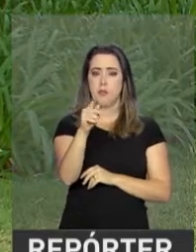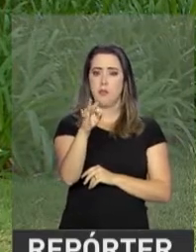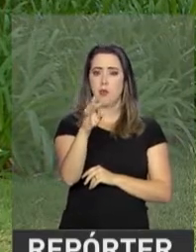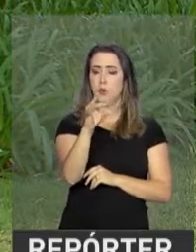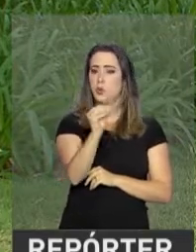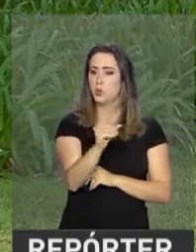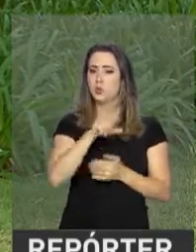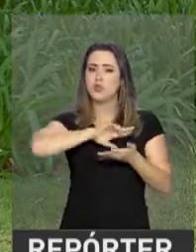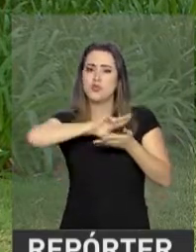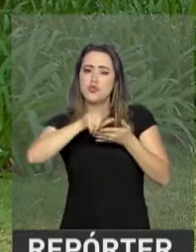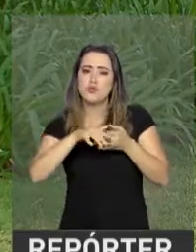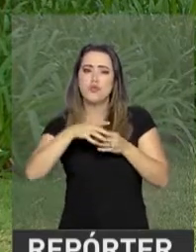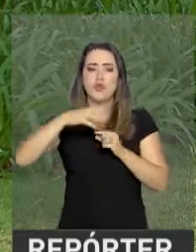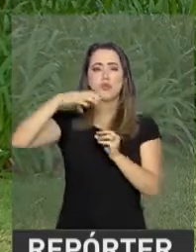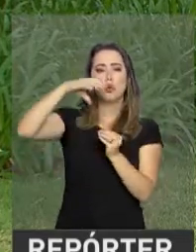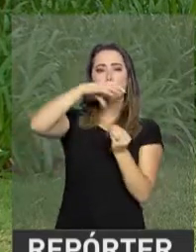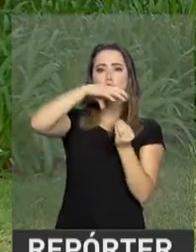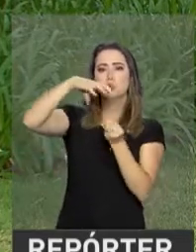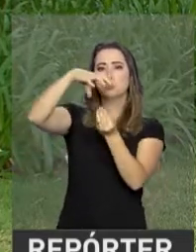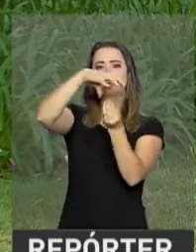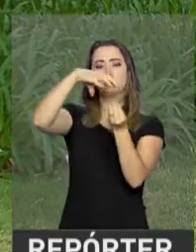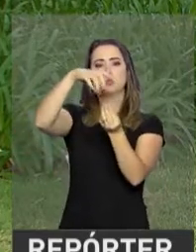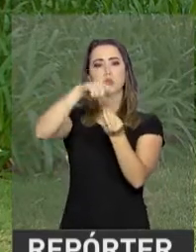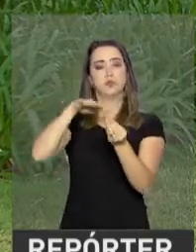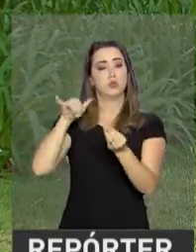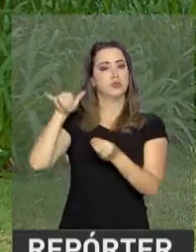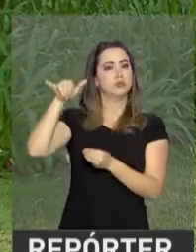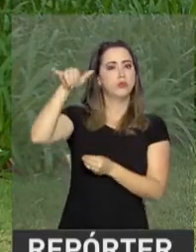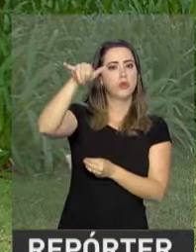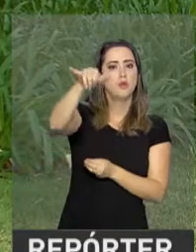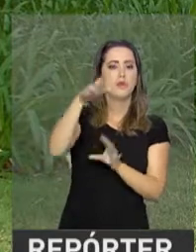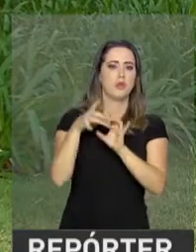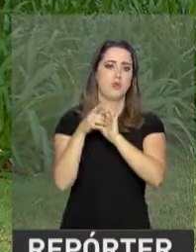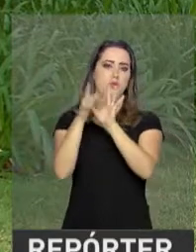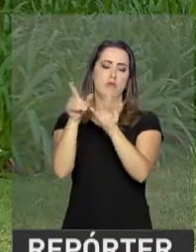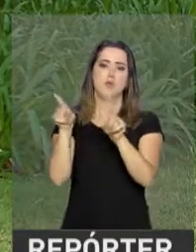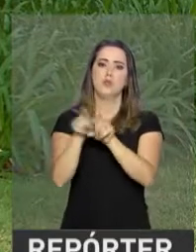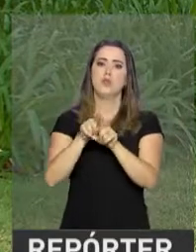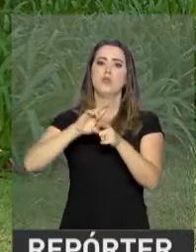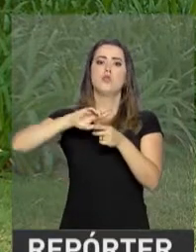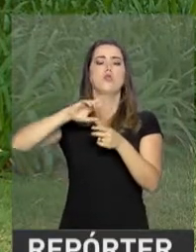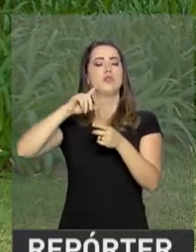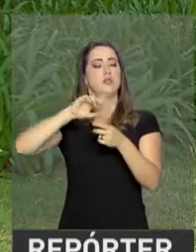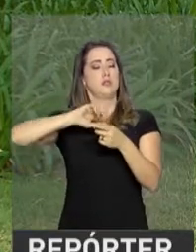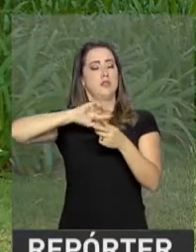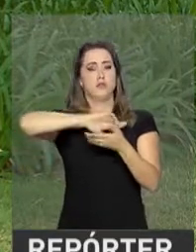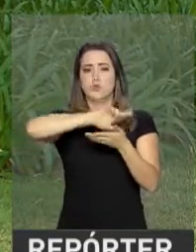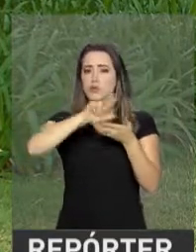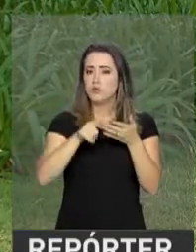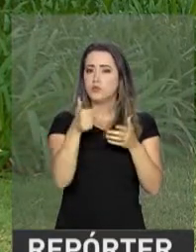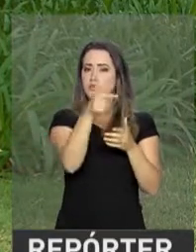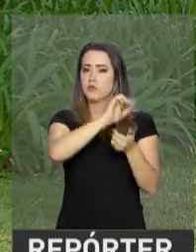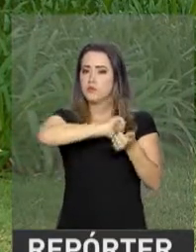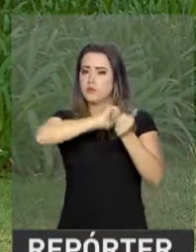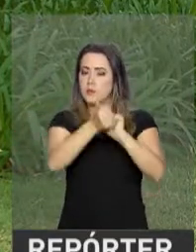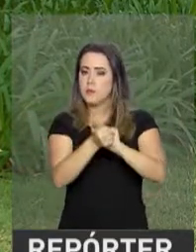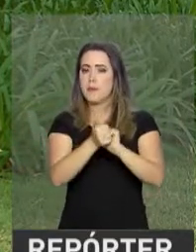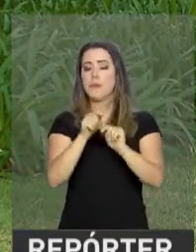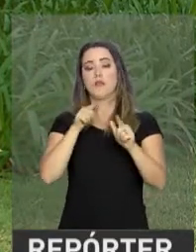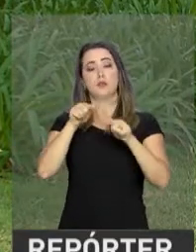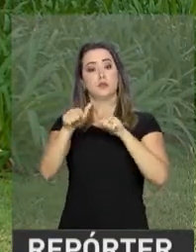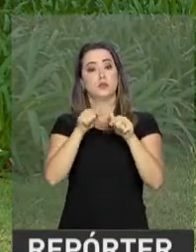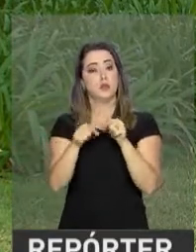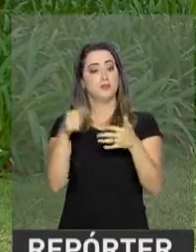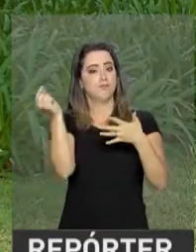paraquedismo vôo livre ultraleves motorizados planadores e acrobacia aérea as atividades foram